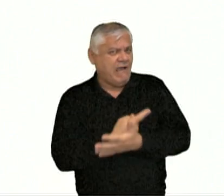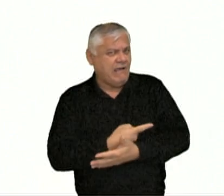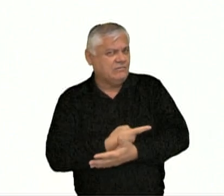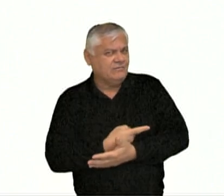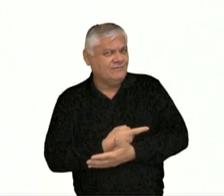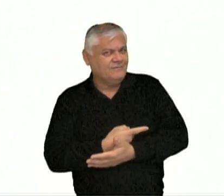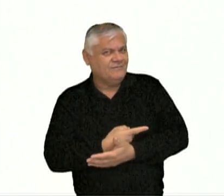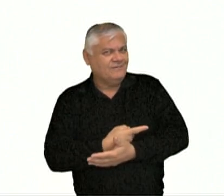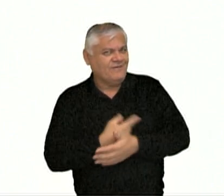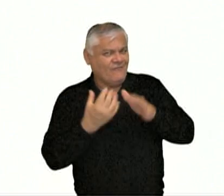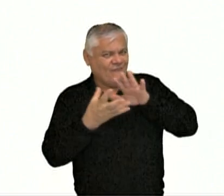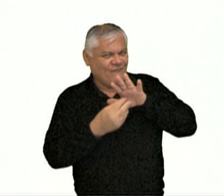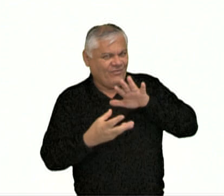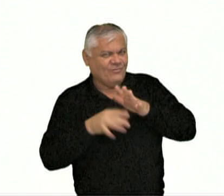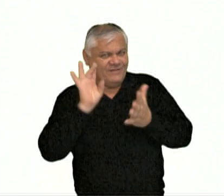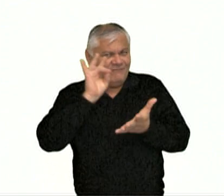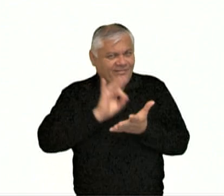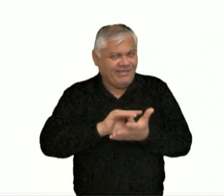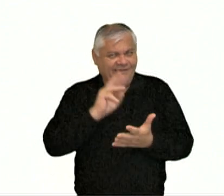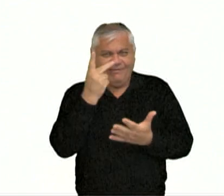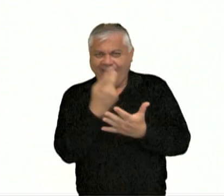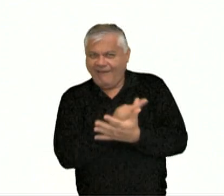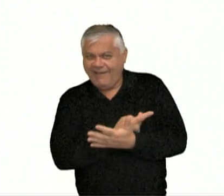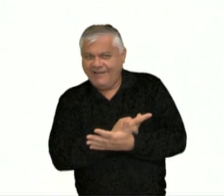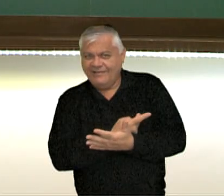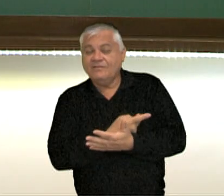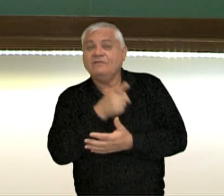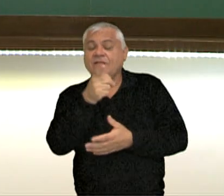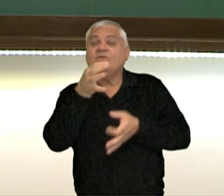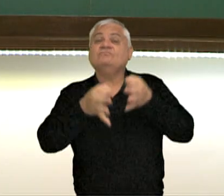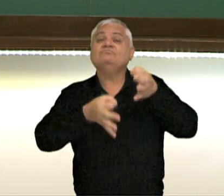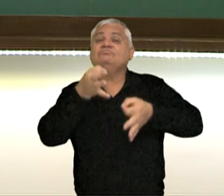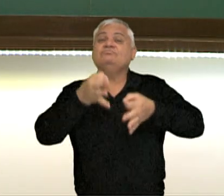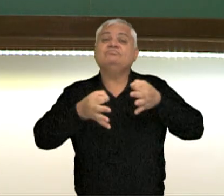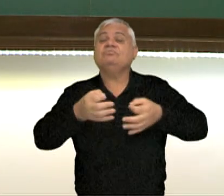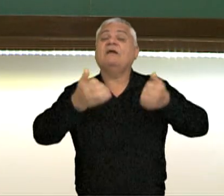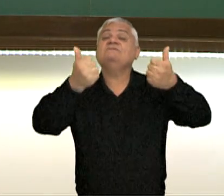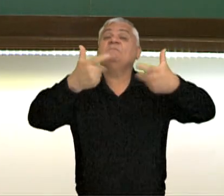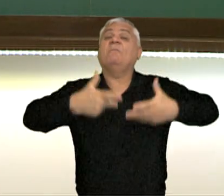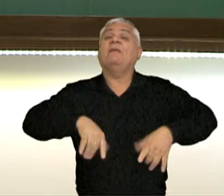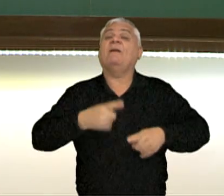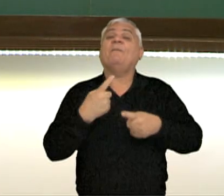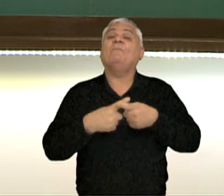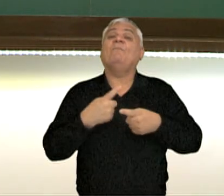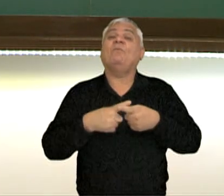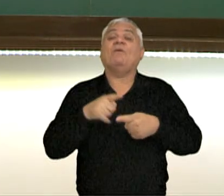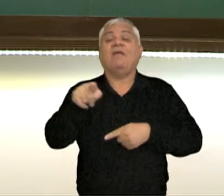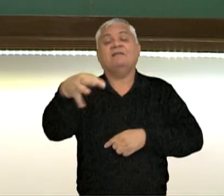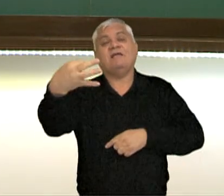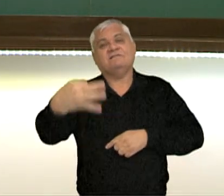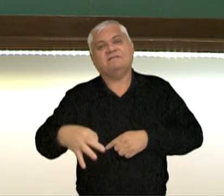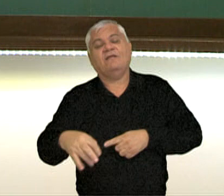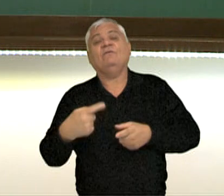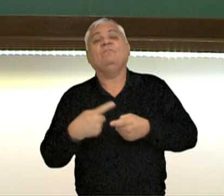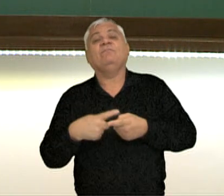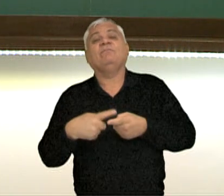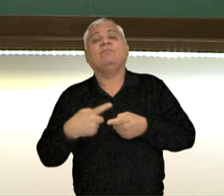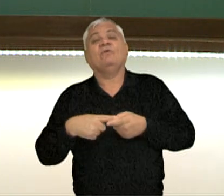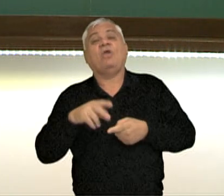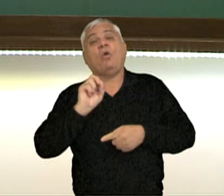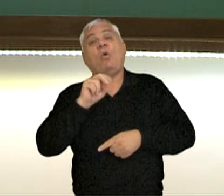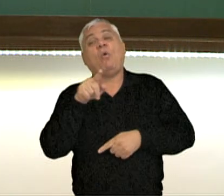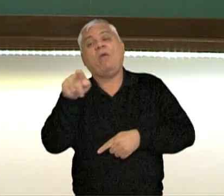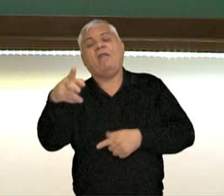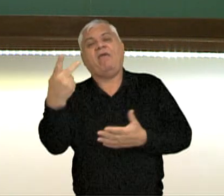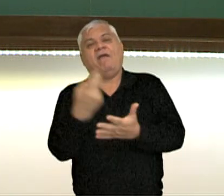tá? Justifique. Então não é só dizer sim ou não, mas é colocar o porquê você acha que ele está certo ou o porquê você acha